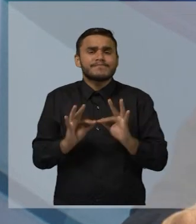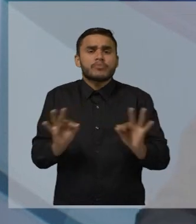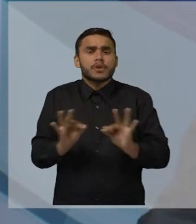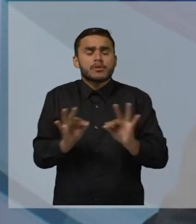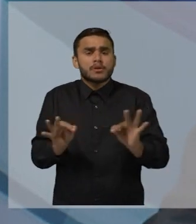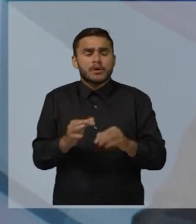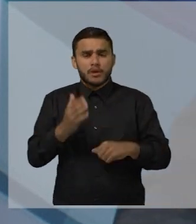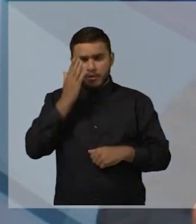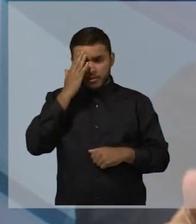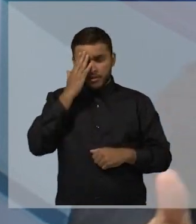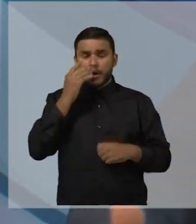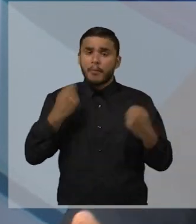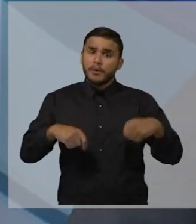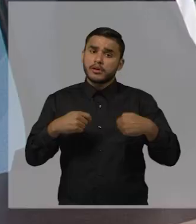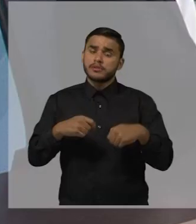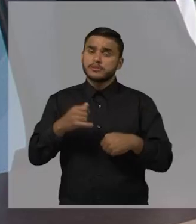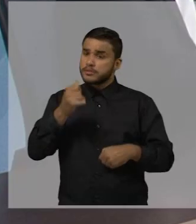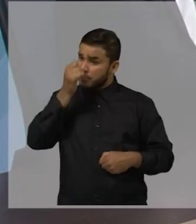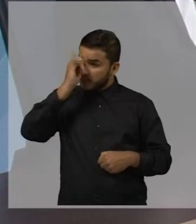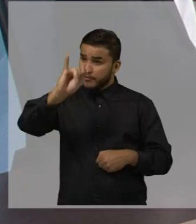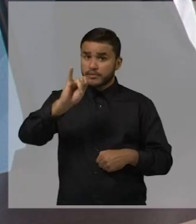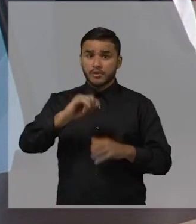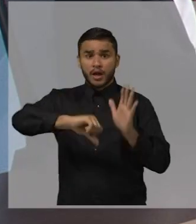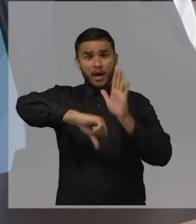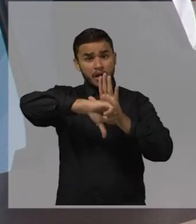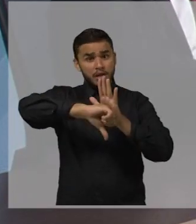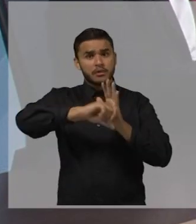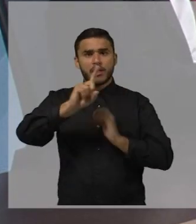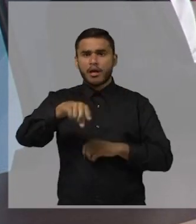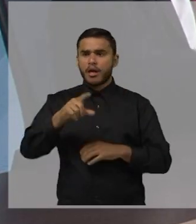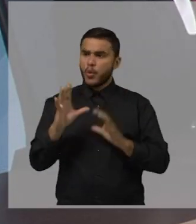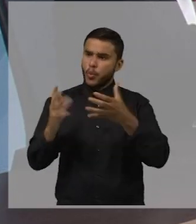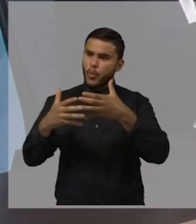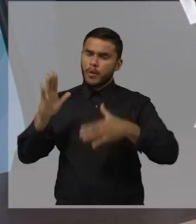uma fragilização nesse enfrentamento da criminalidade.